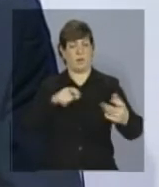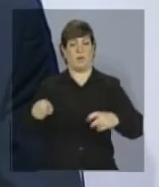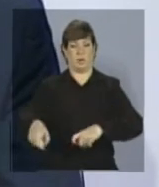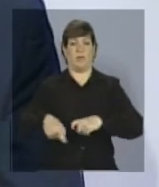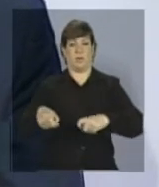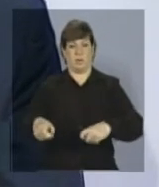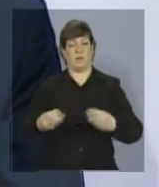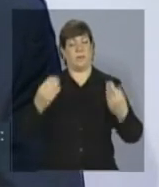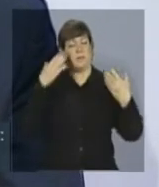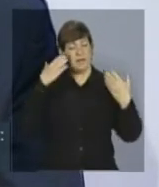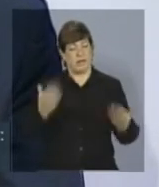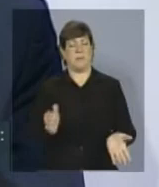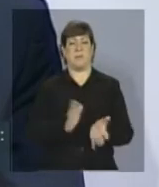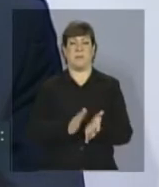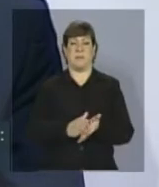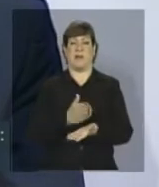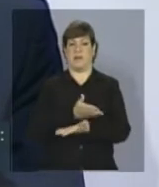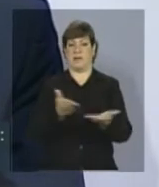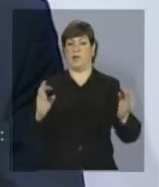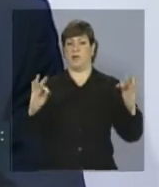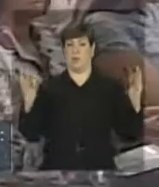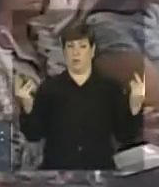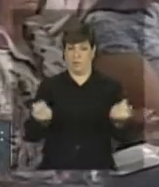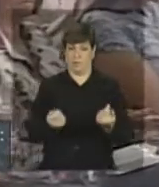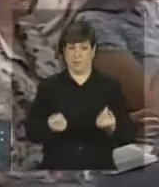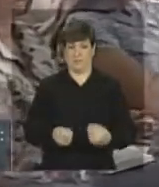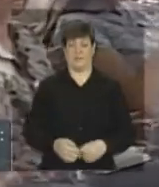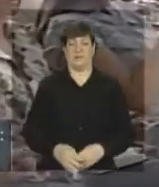rurais. Muito obrigado, parabéns a todas.